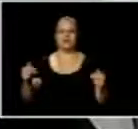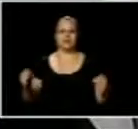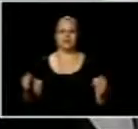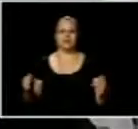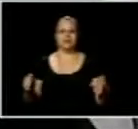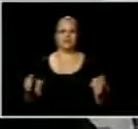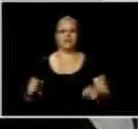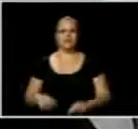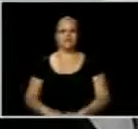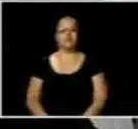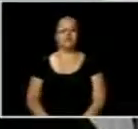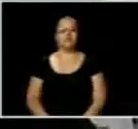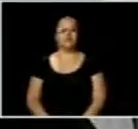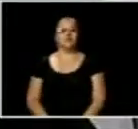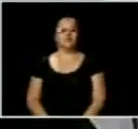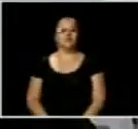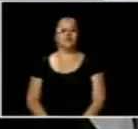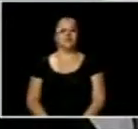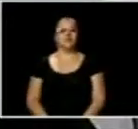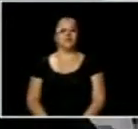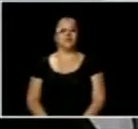secretária.